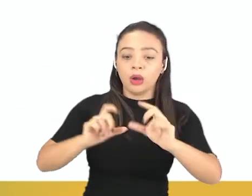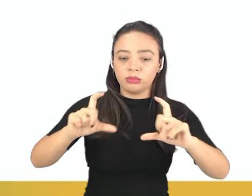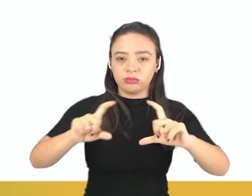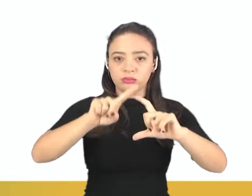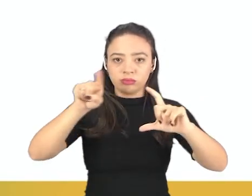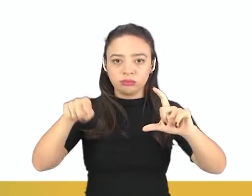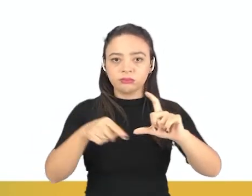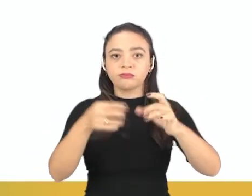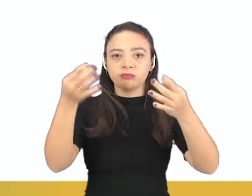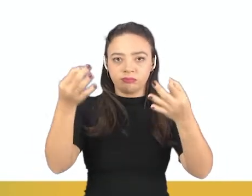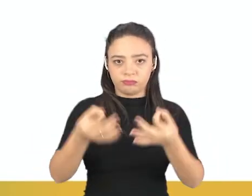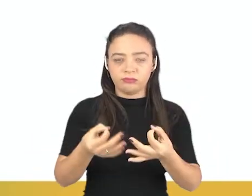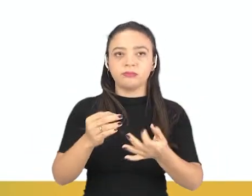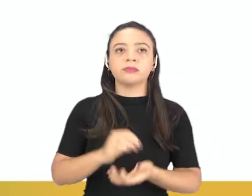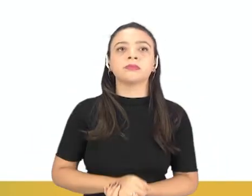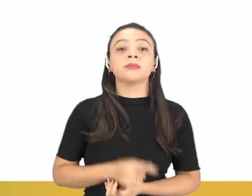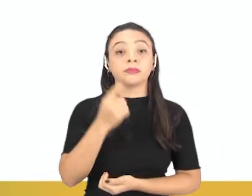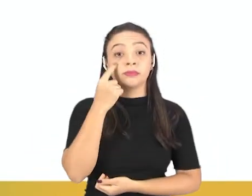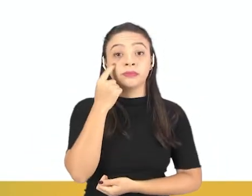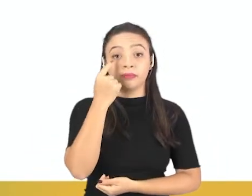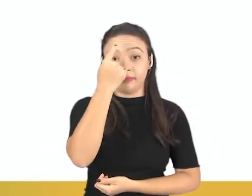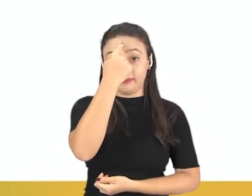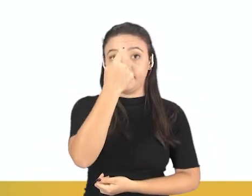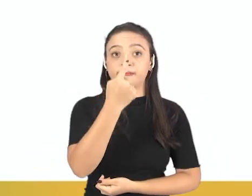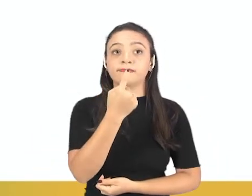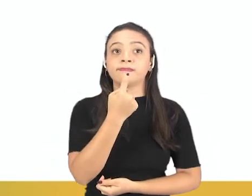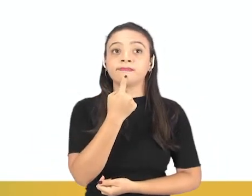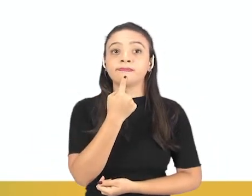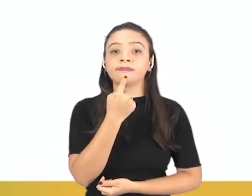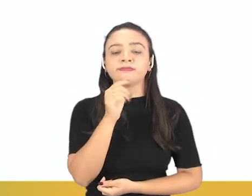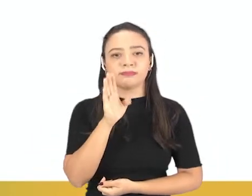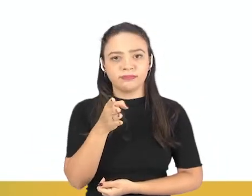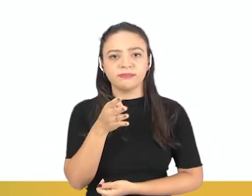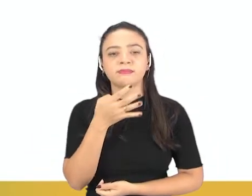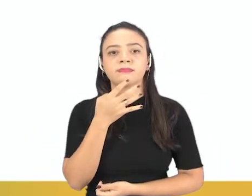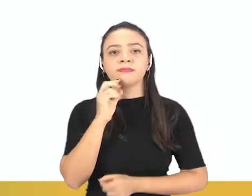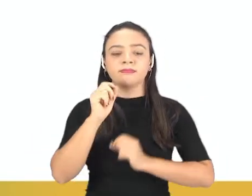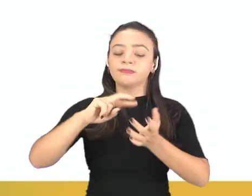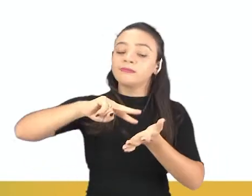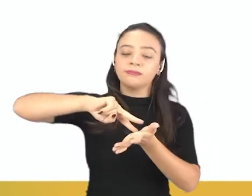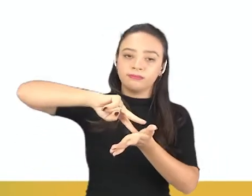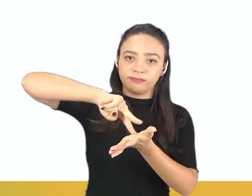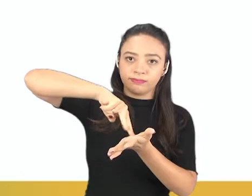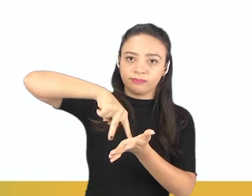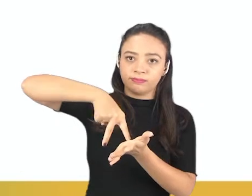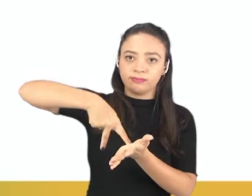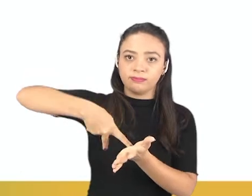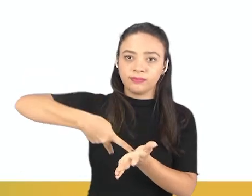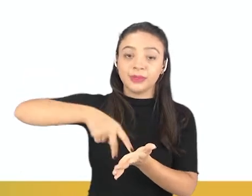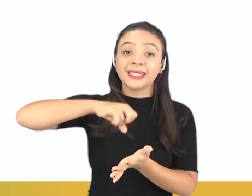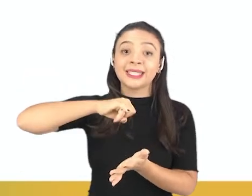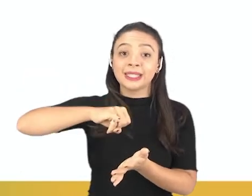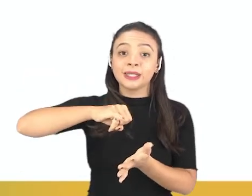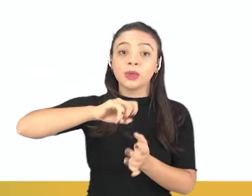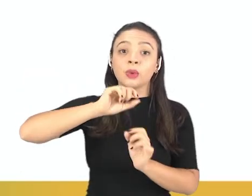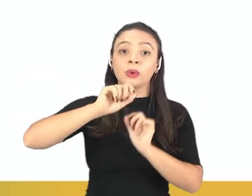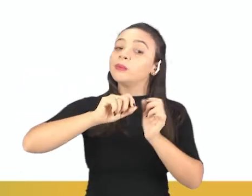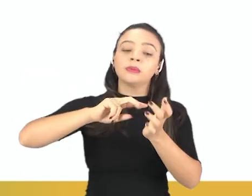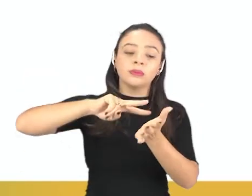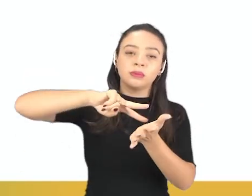então Observe nesta imagem aqui ó você com certeza já conhece o compasso então se você faz uma abertura